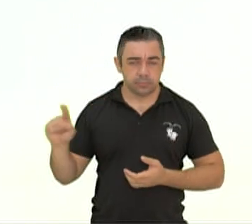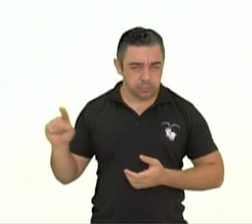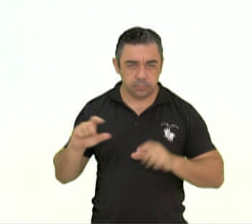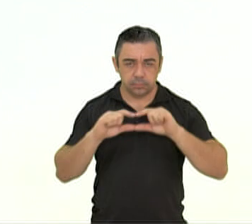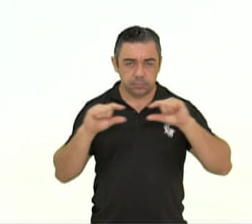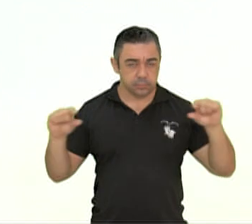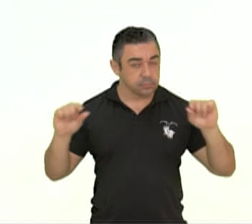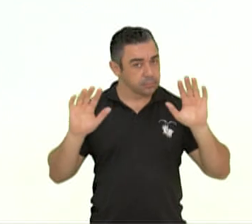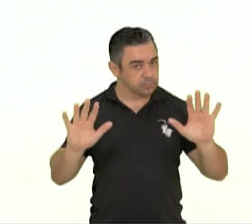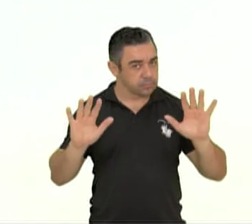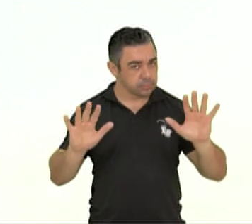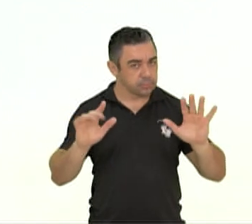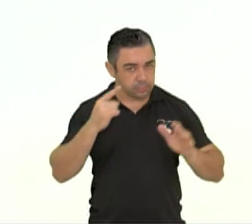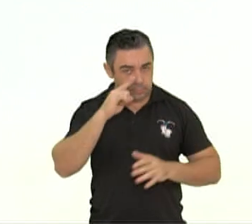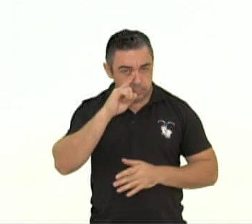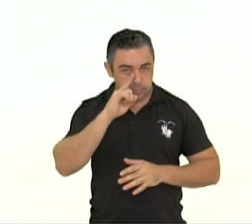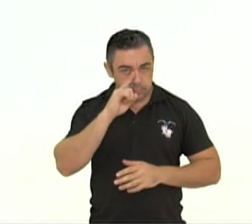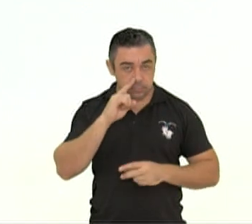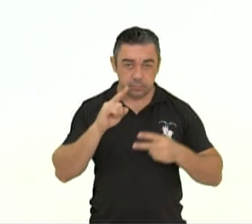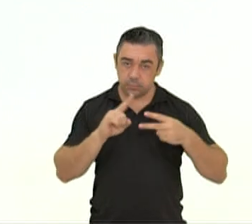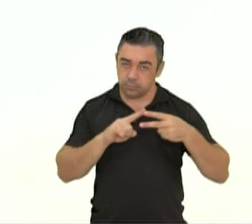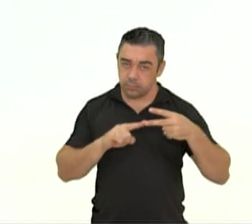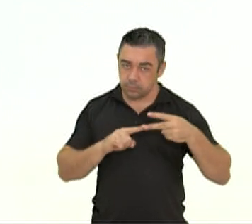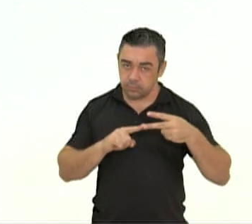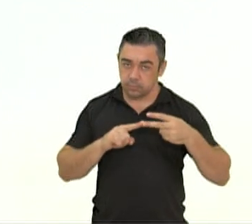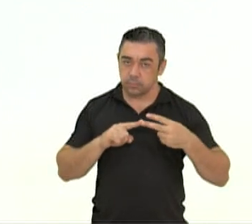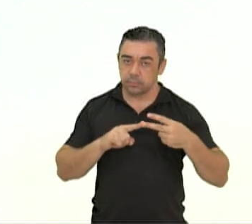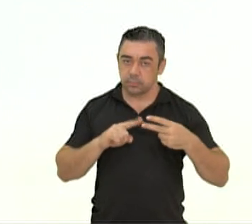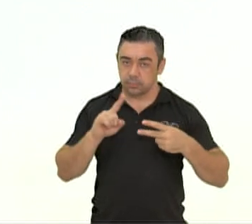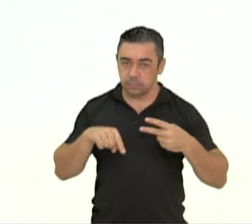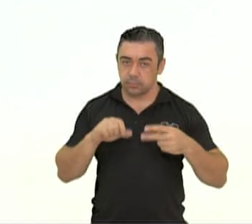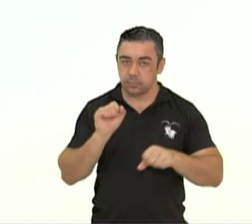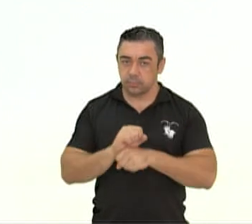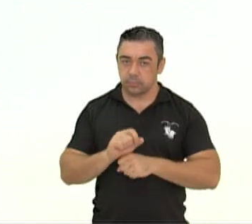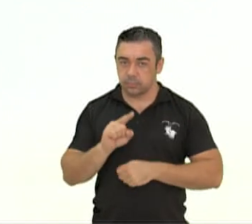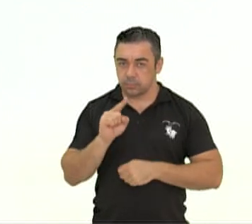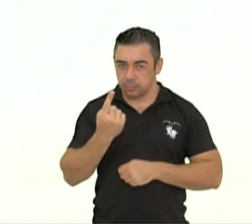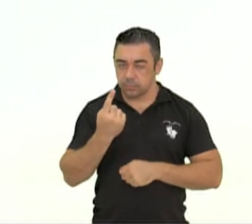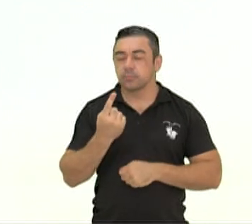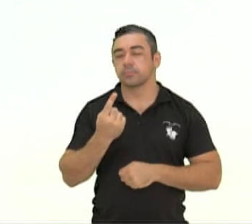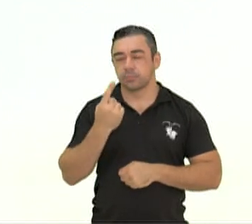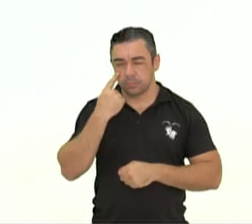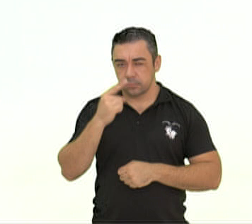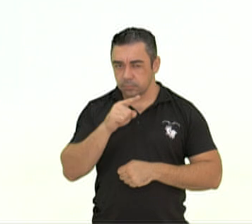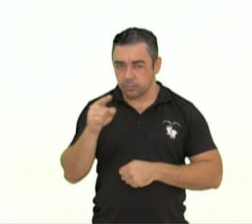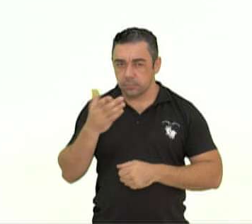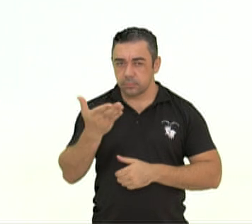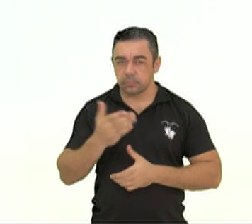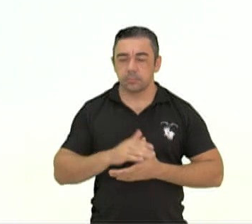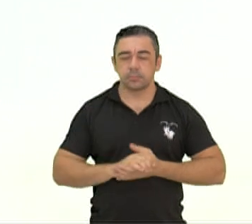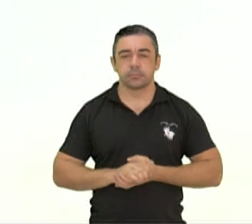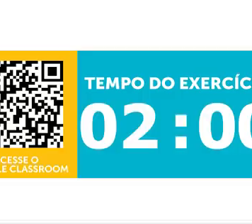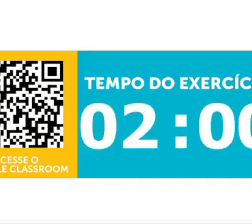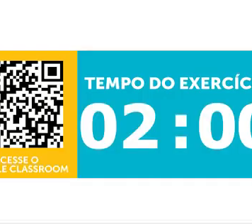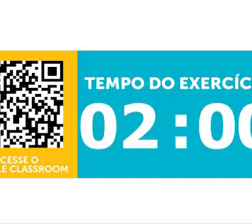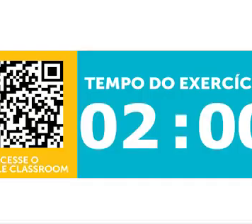com a locução verbal, né? 2 com o valor de 1. Já falamos sobre isso, né? Com vocês lá.